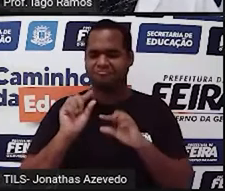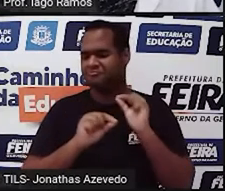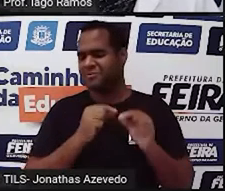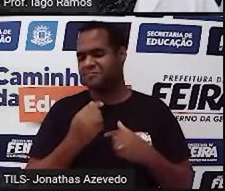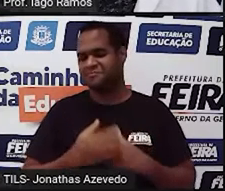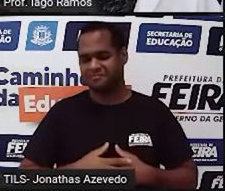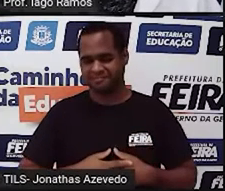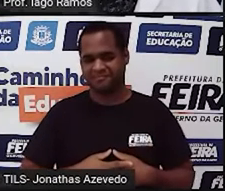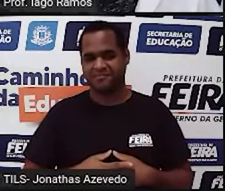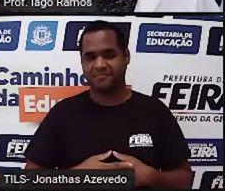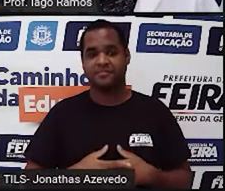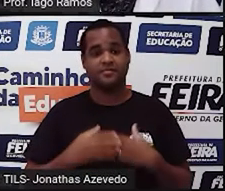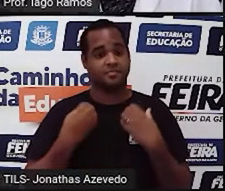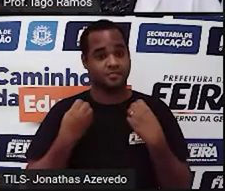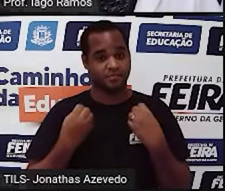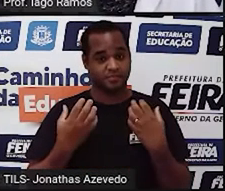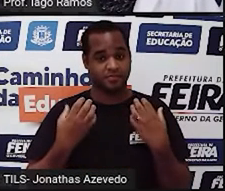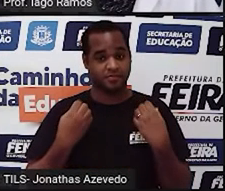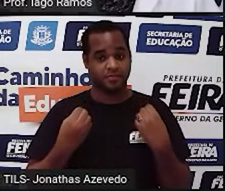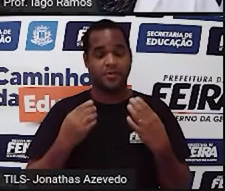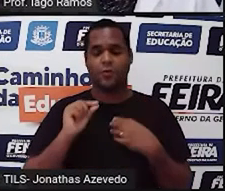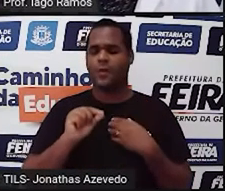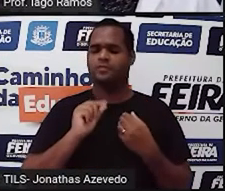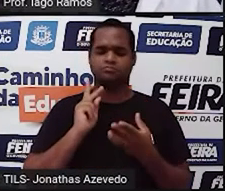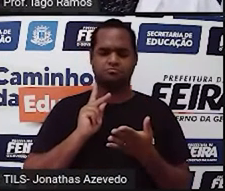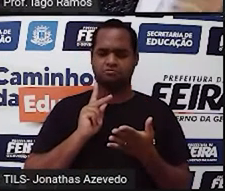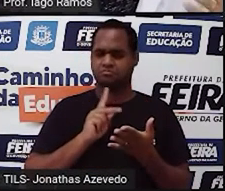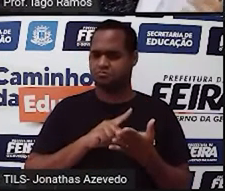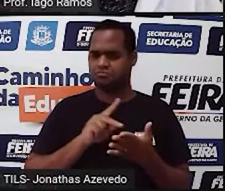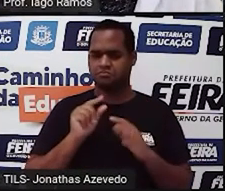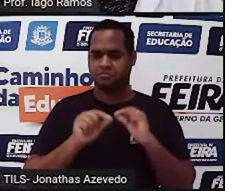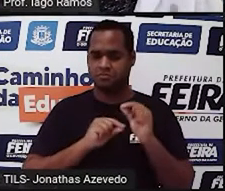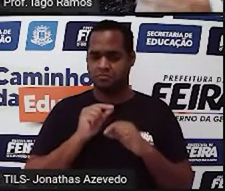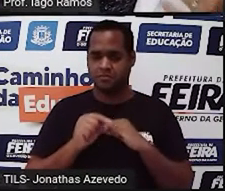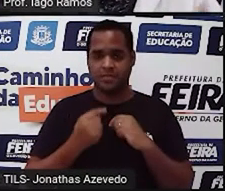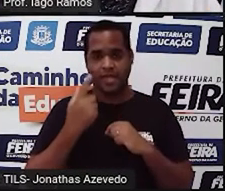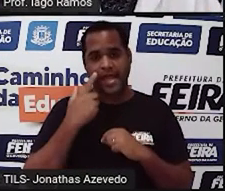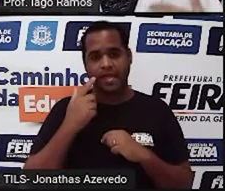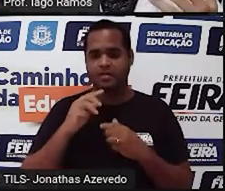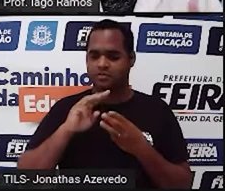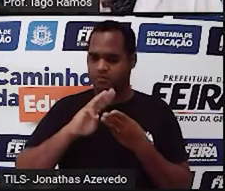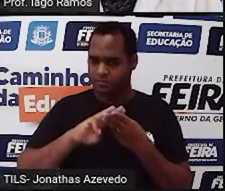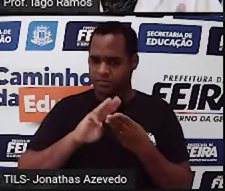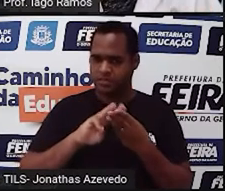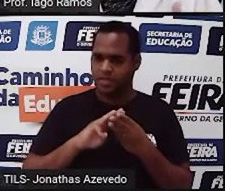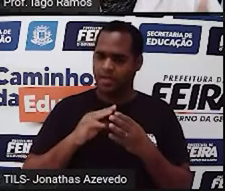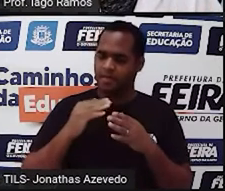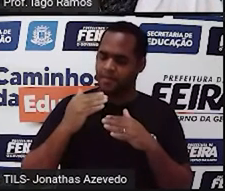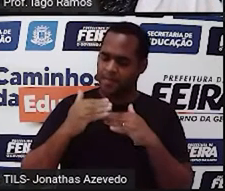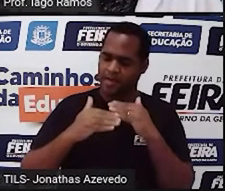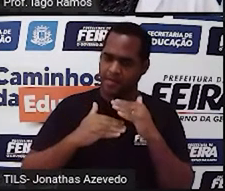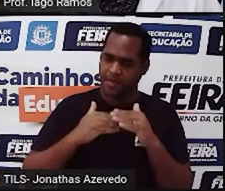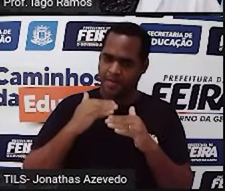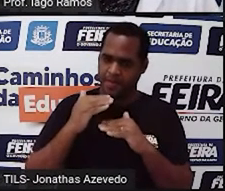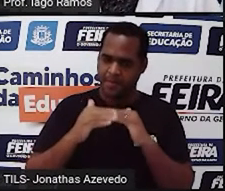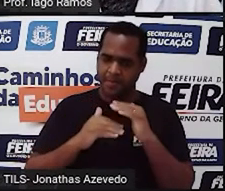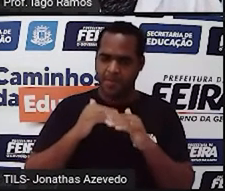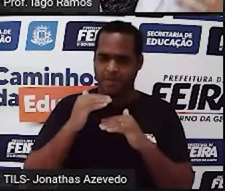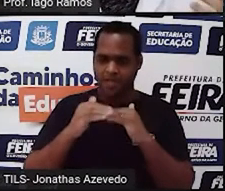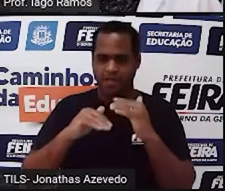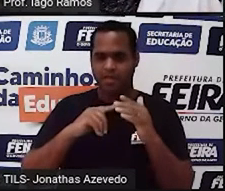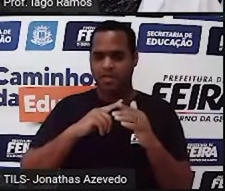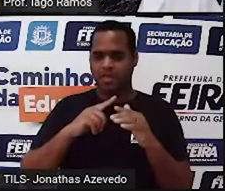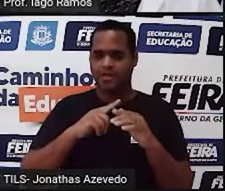Bom na verdade na verdade a matemática ela foi sendo desenvolvida